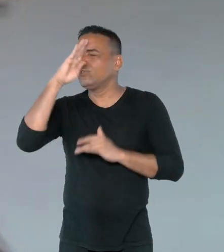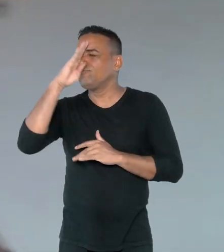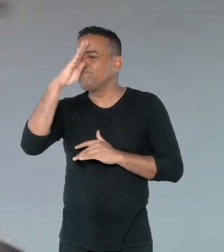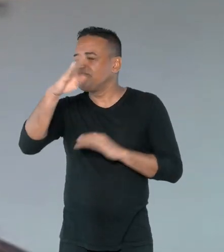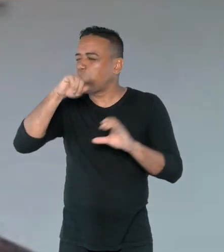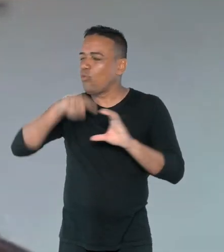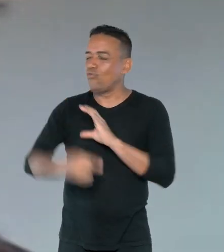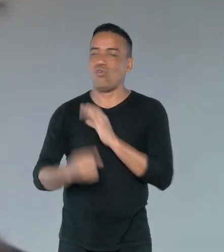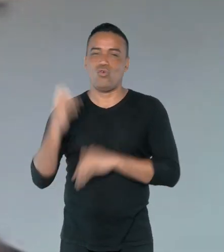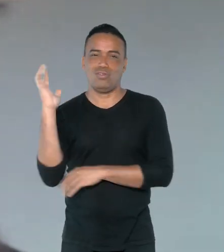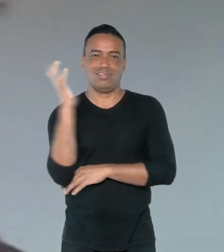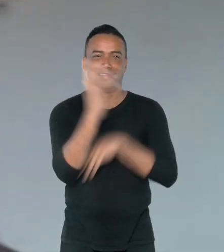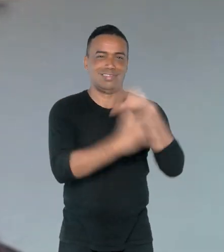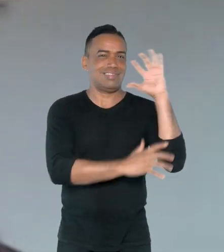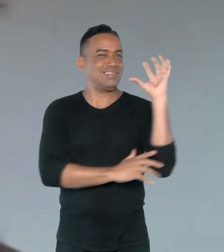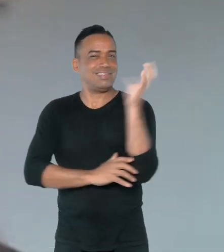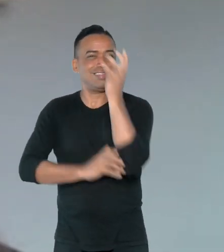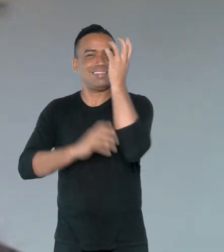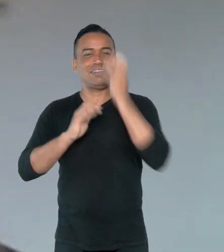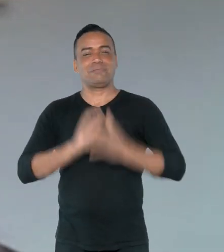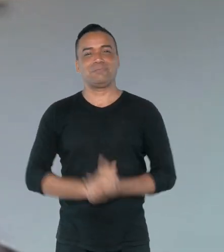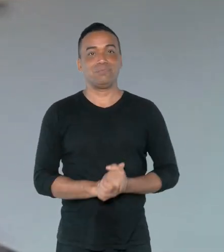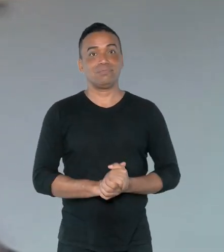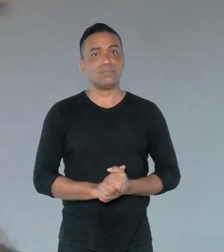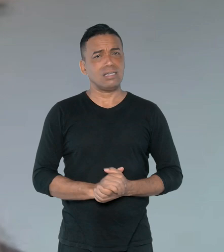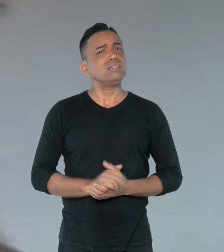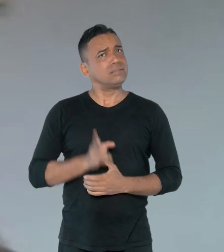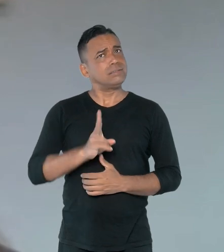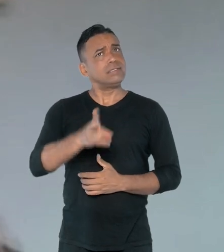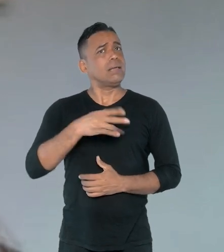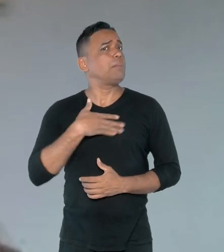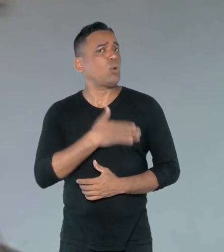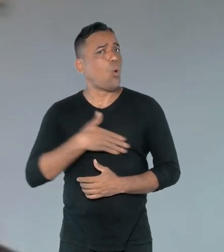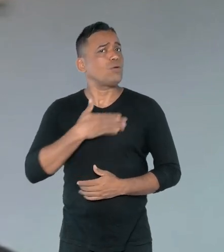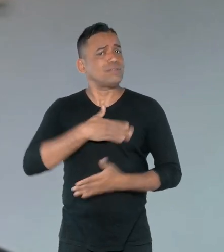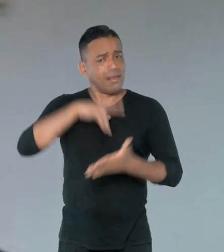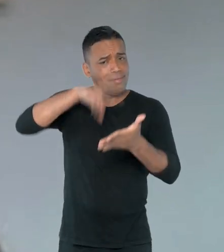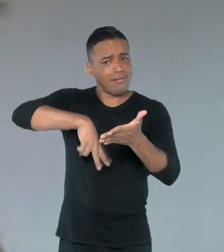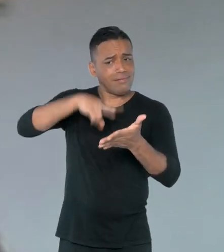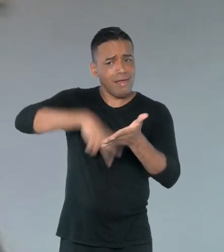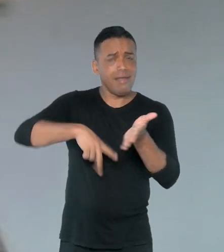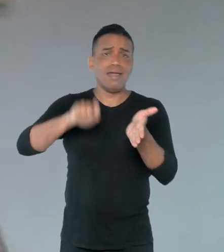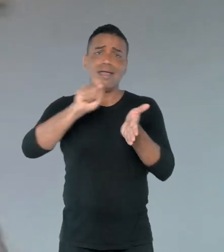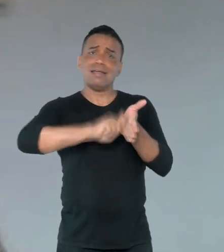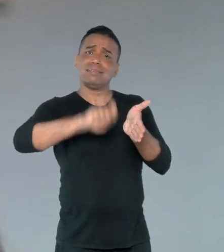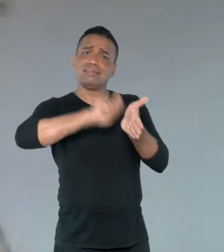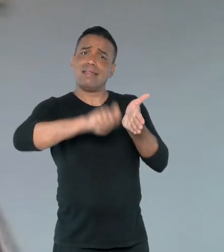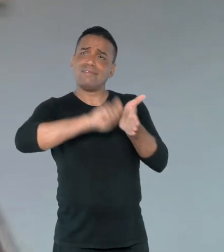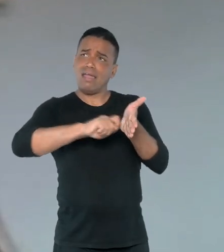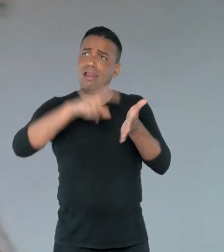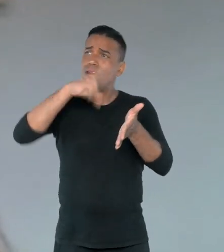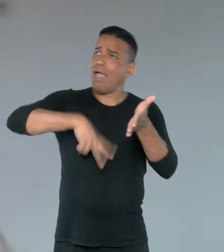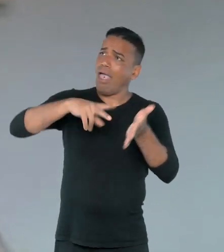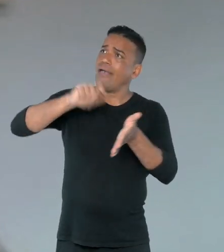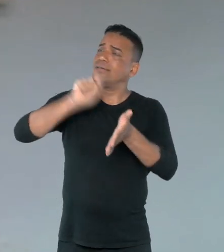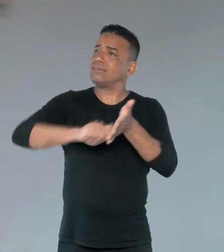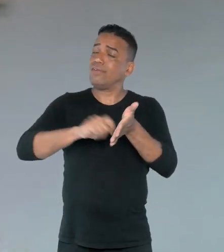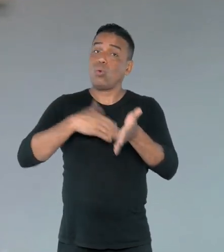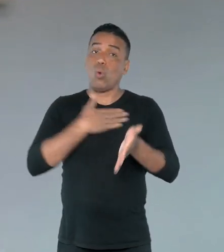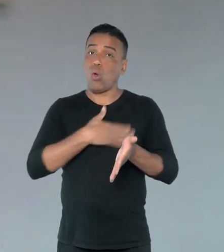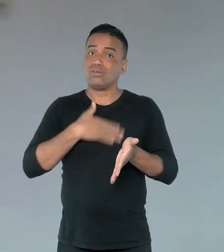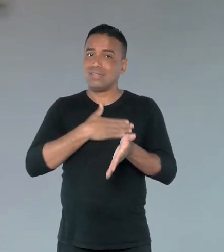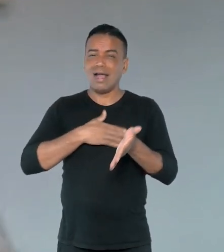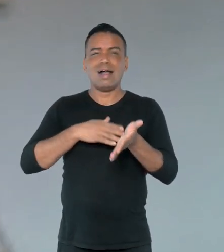natureza. E eu sempre gostei de ler e de escrever também, eu gostava de escrever